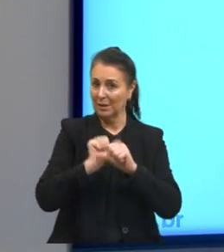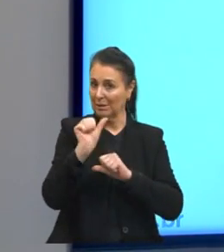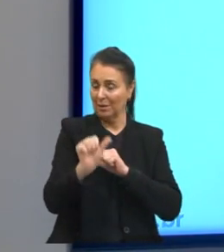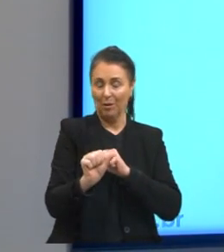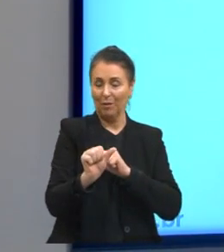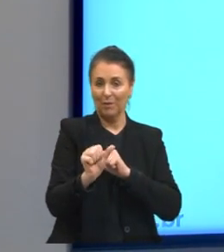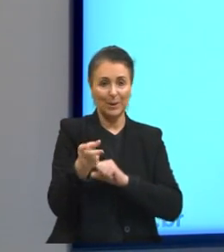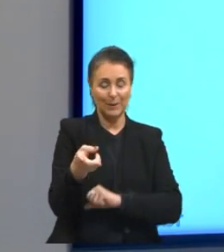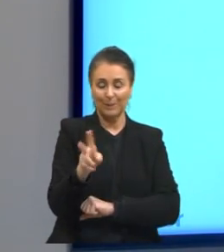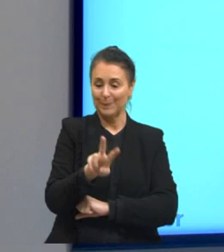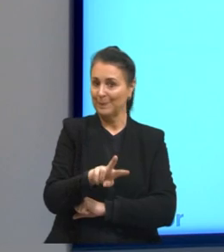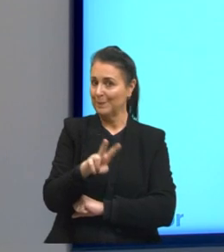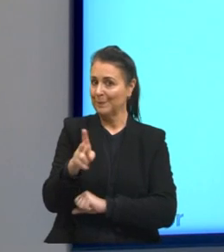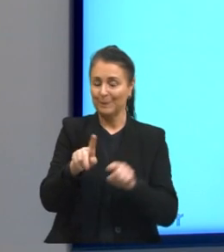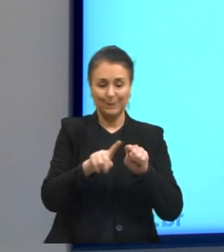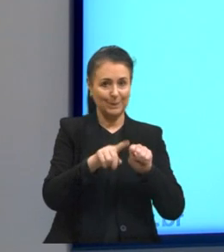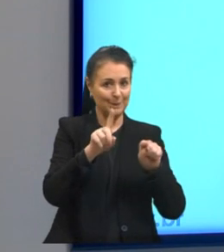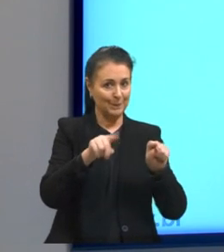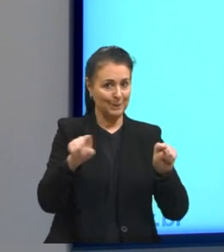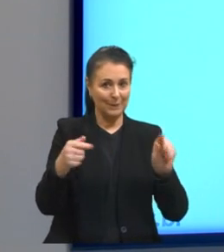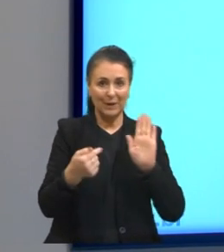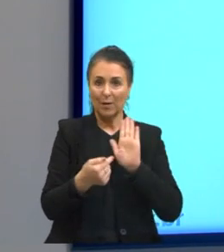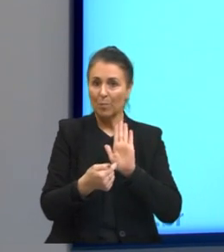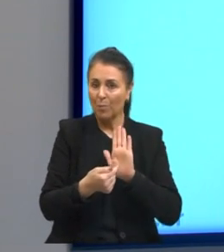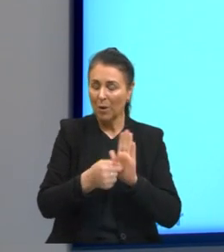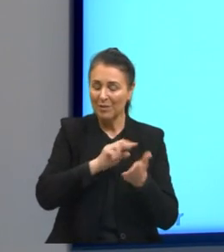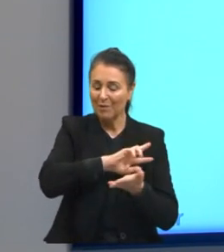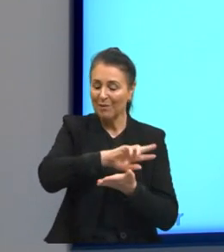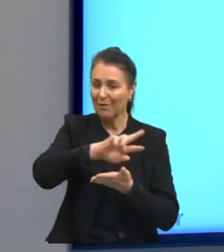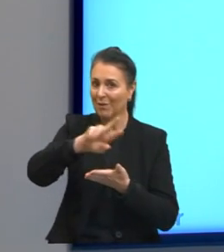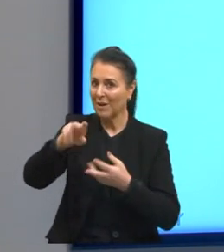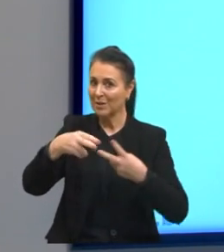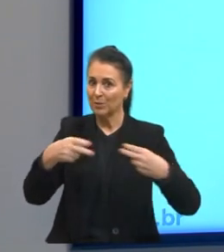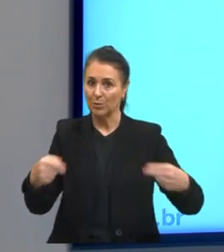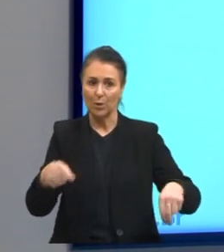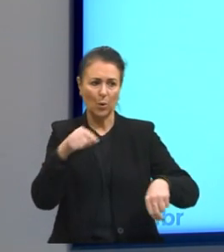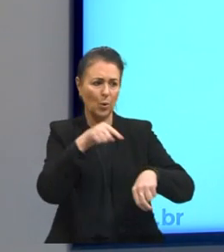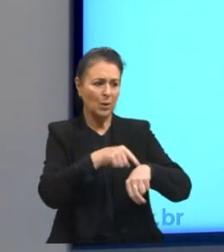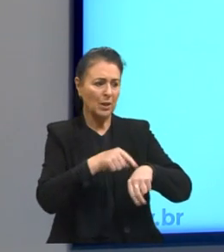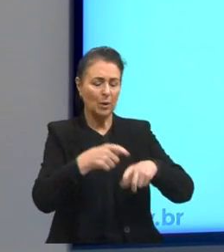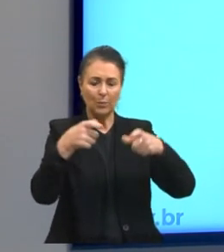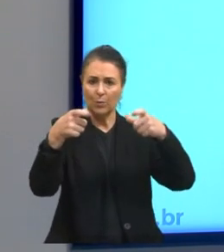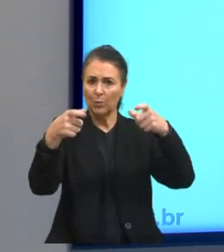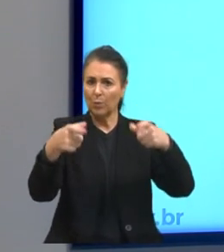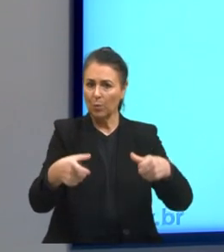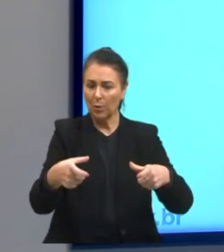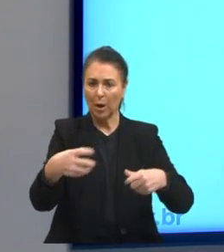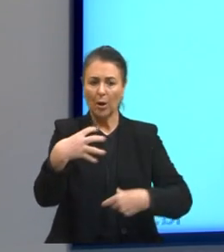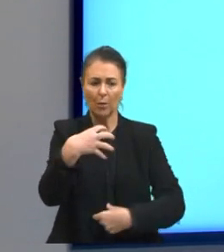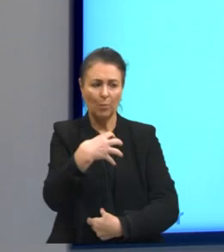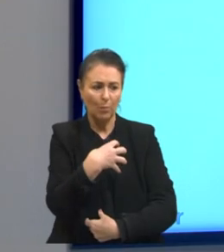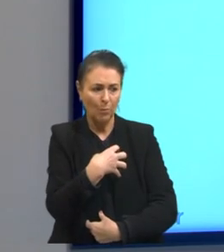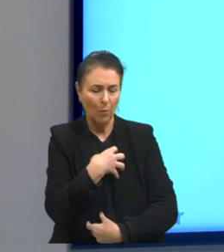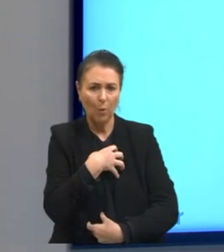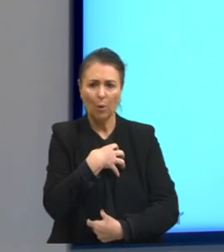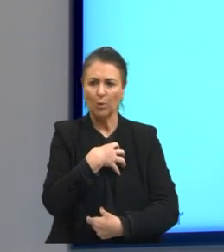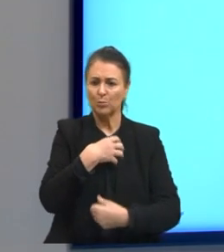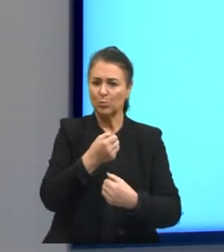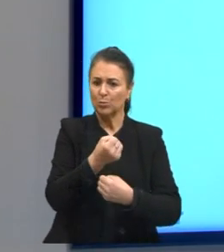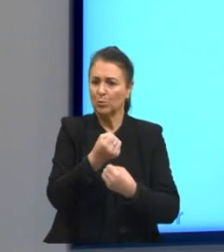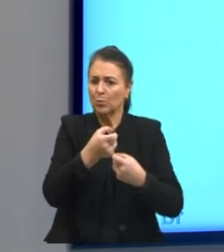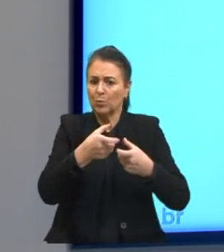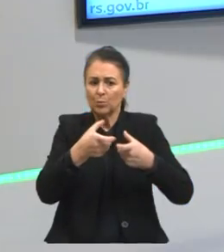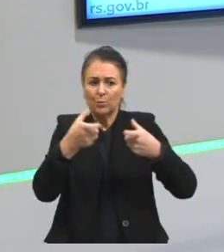palavras que vai indicar circunstâncias diversas. Como tempo, lugar, modo, intensidade.